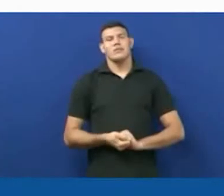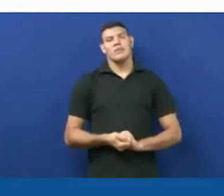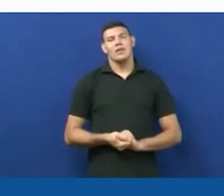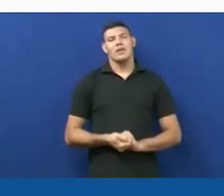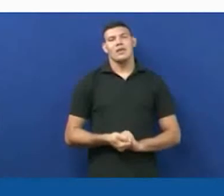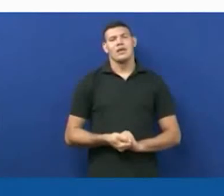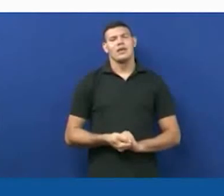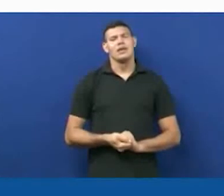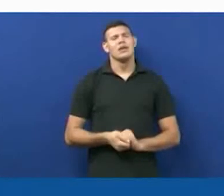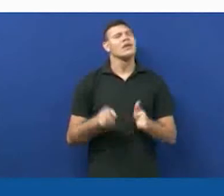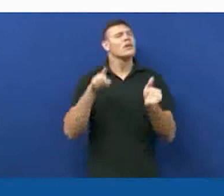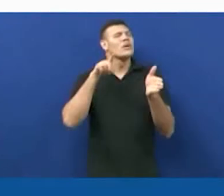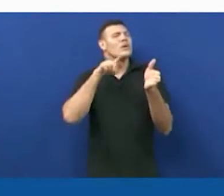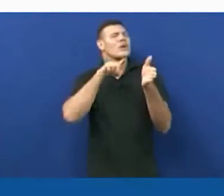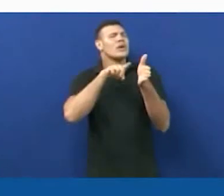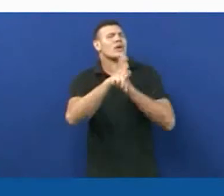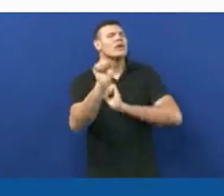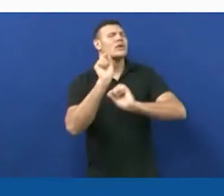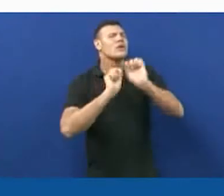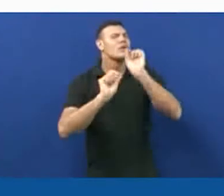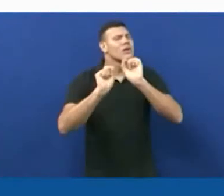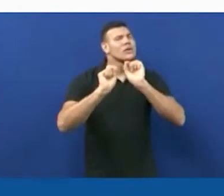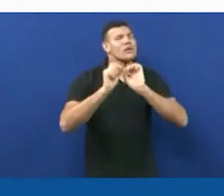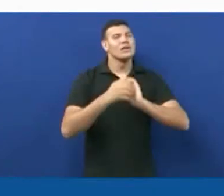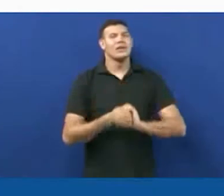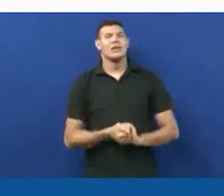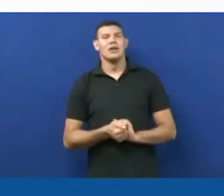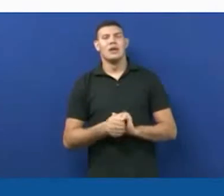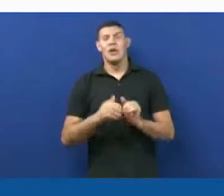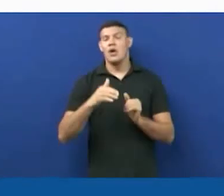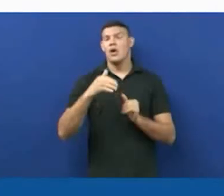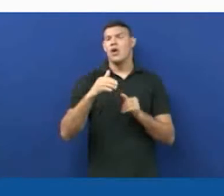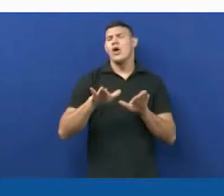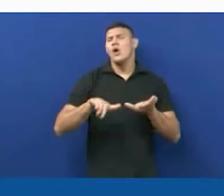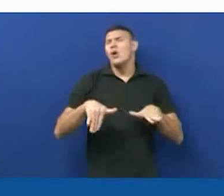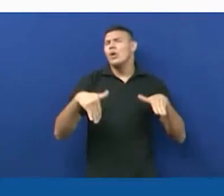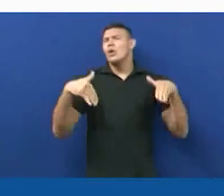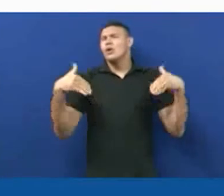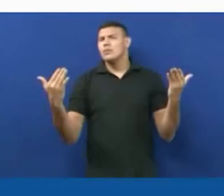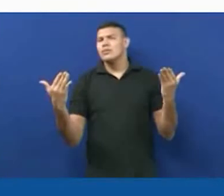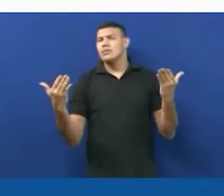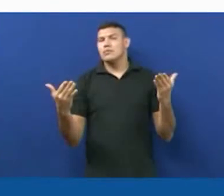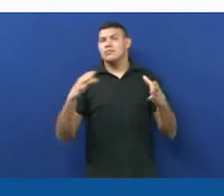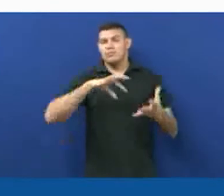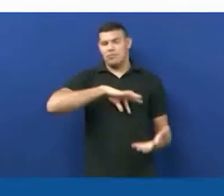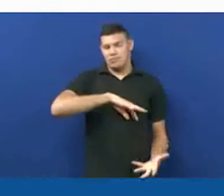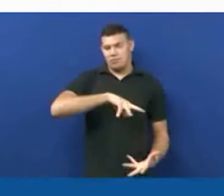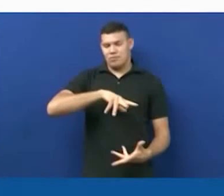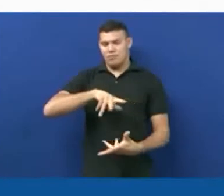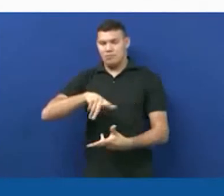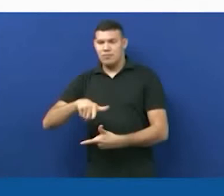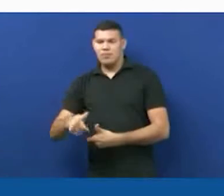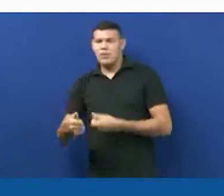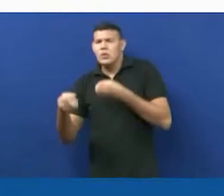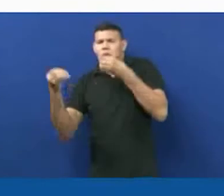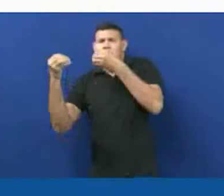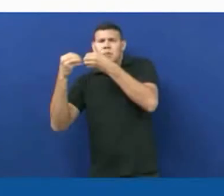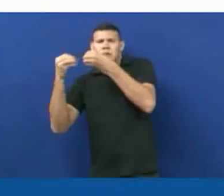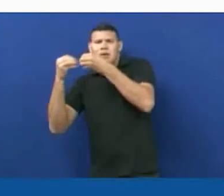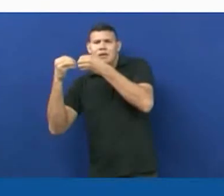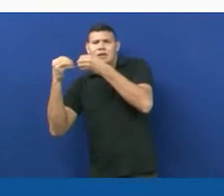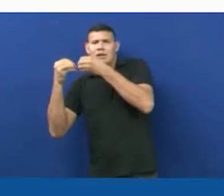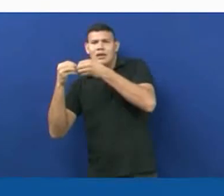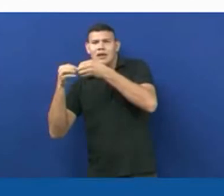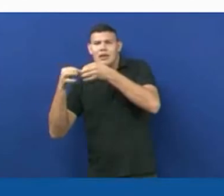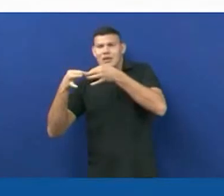E a próxima pergunta aí pra gente seria a seguinte: qual o planeta mais próximo e qual o planeta mais distante do